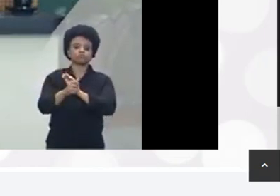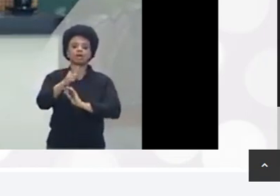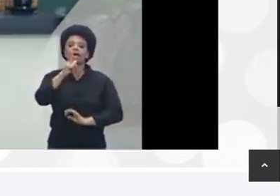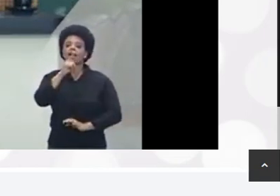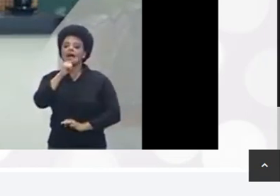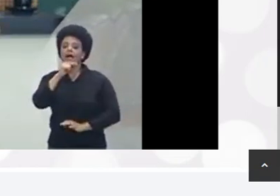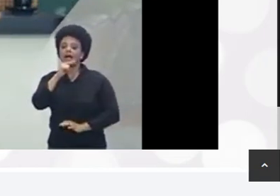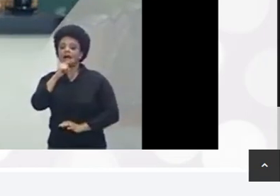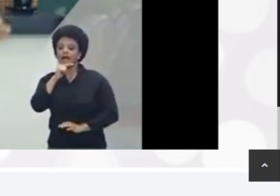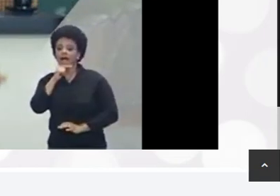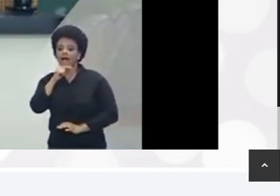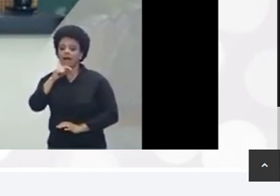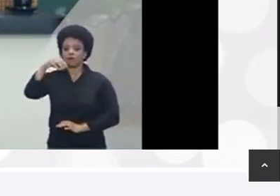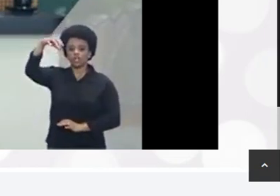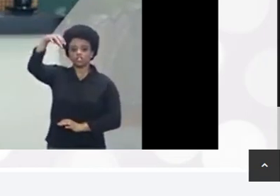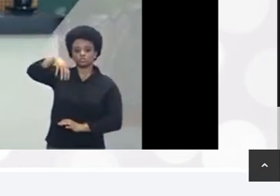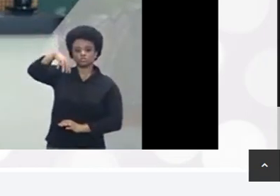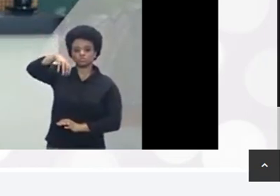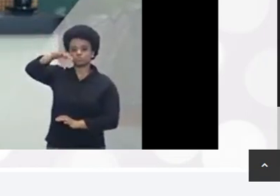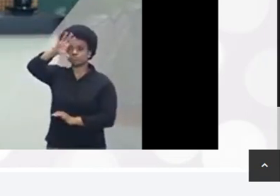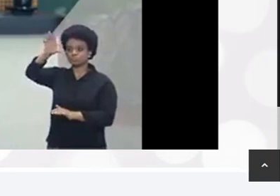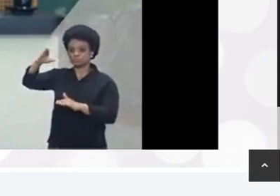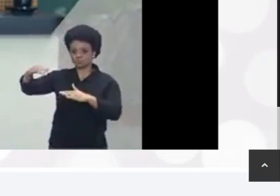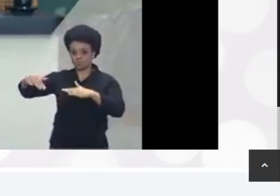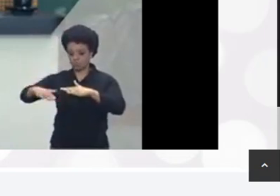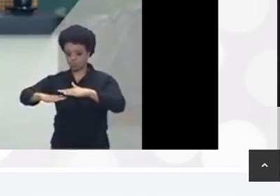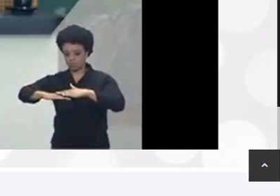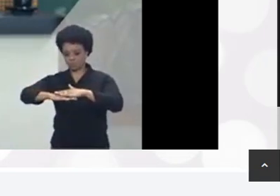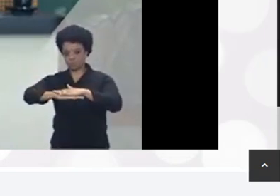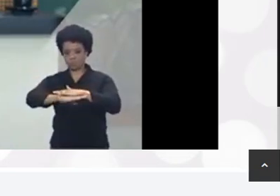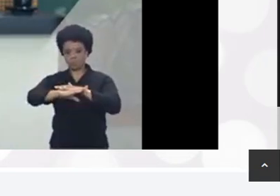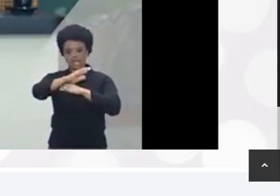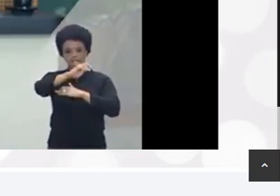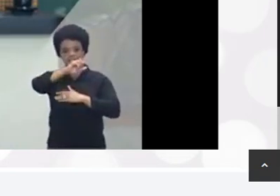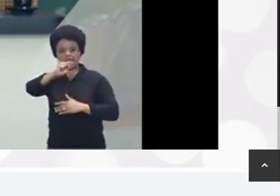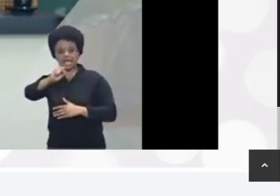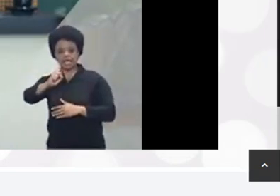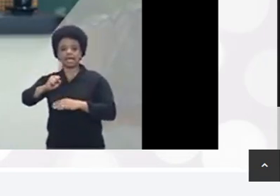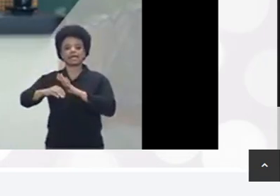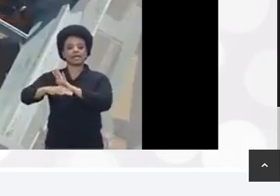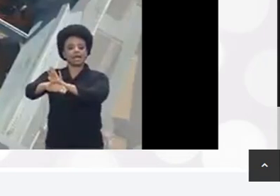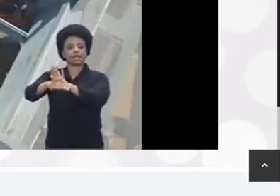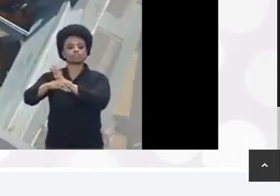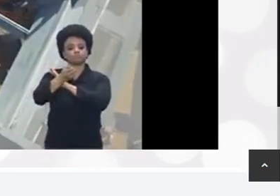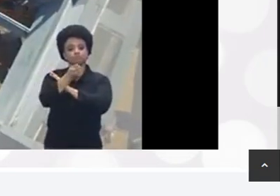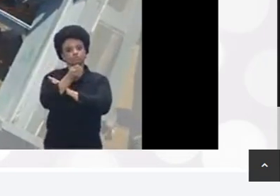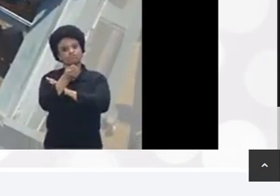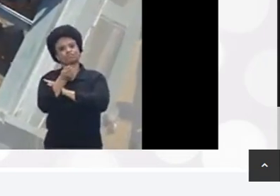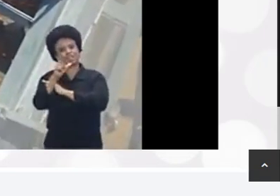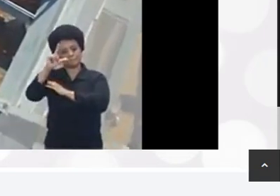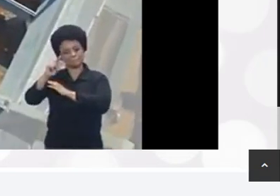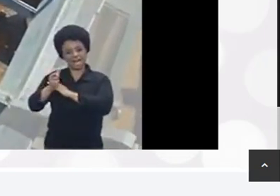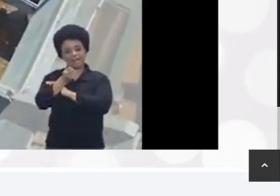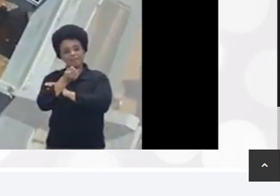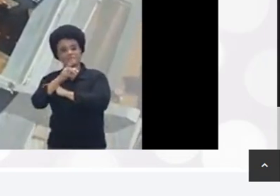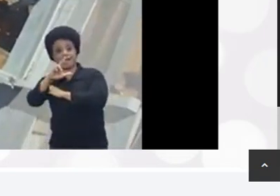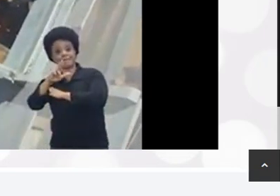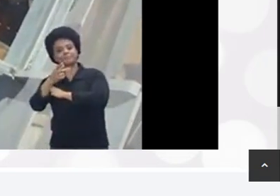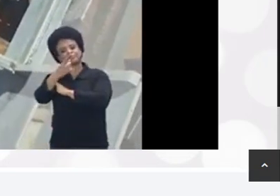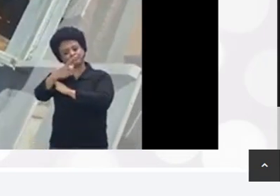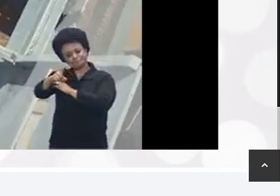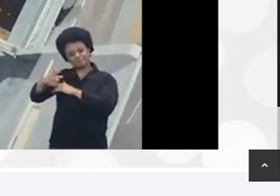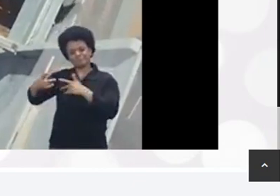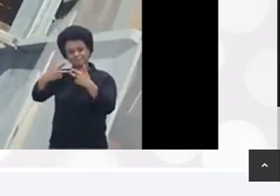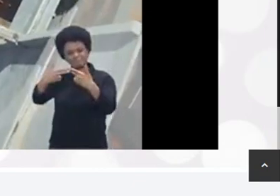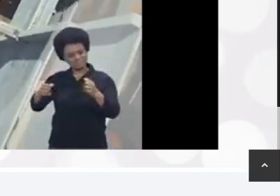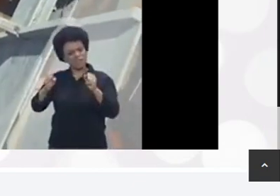que recebe água da chuva com um poço, passa por baixo da casa e ajuda a resfriar para evitar o ar-condicionado. Outros sistemas também podem